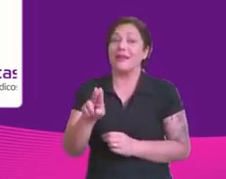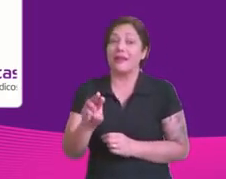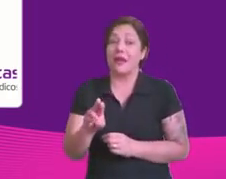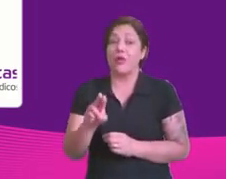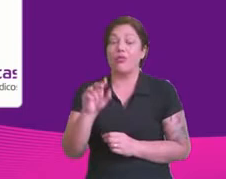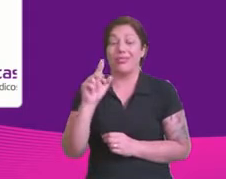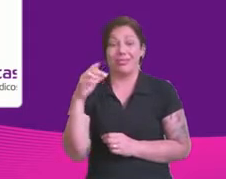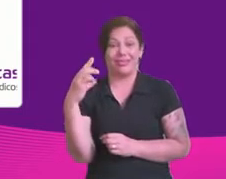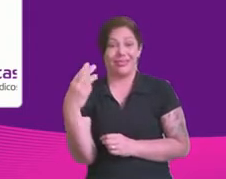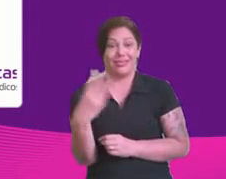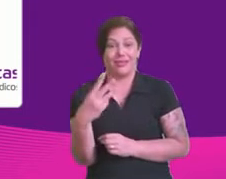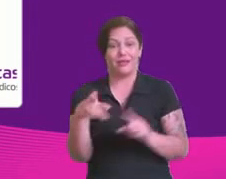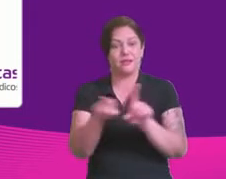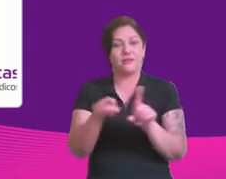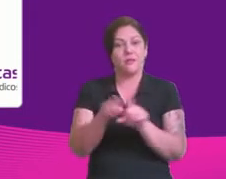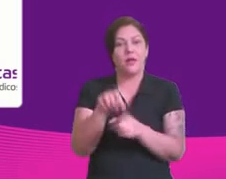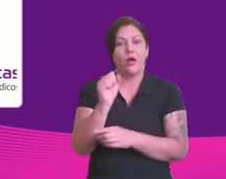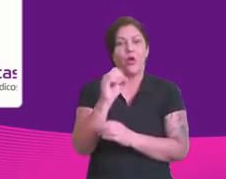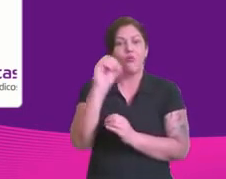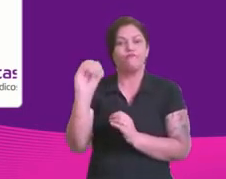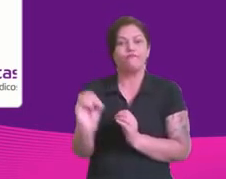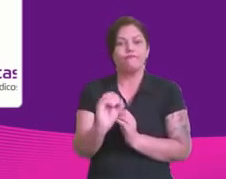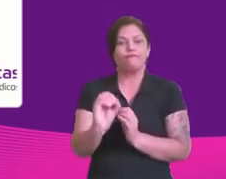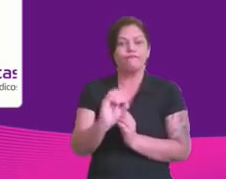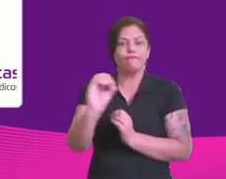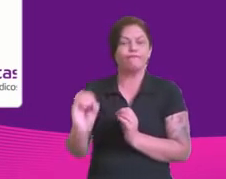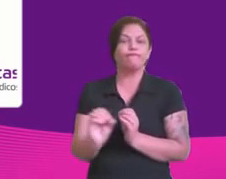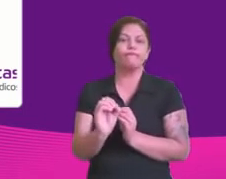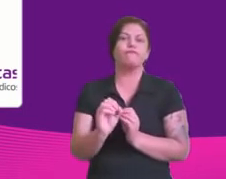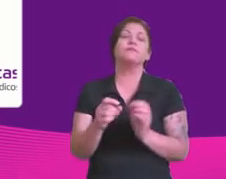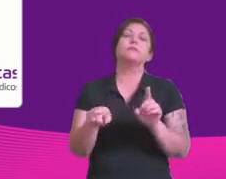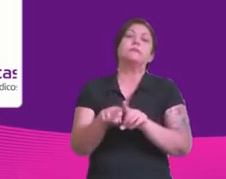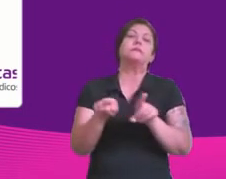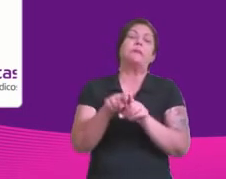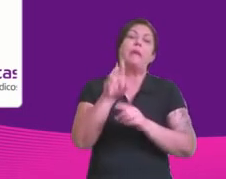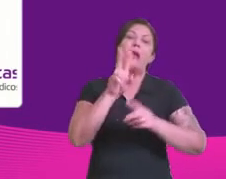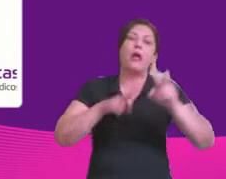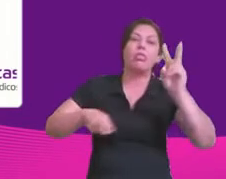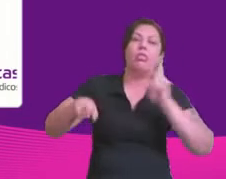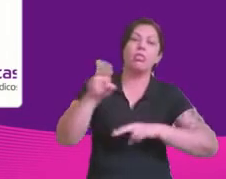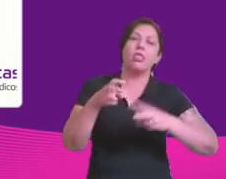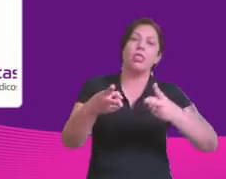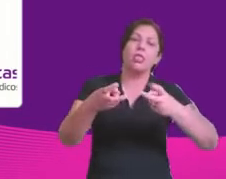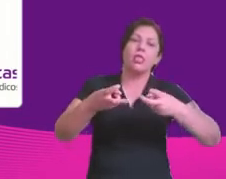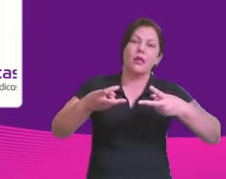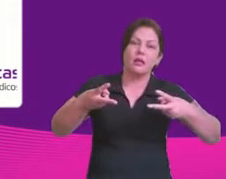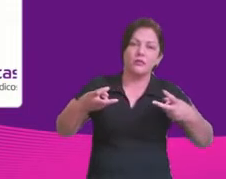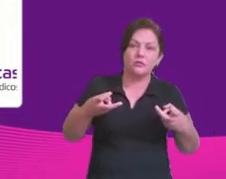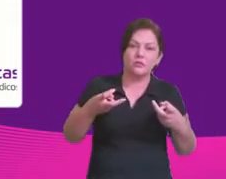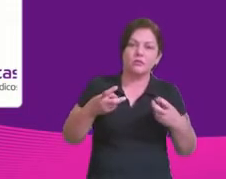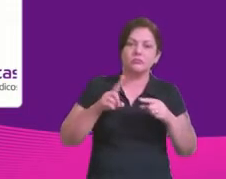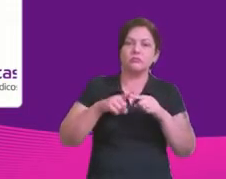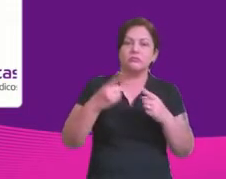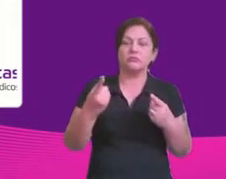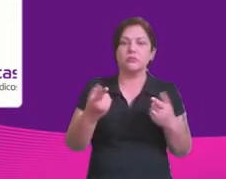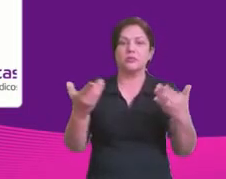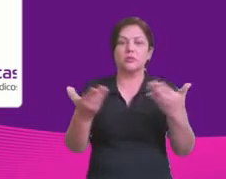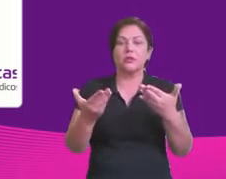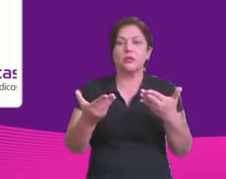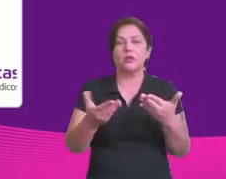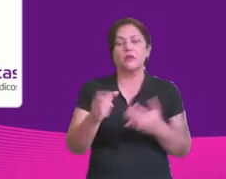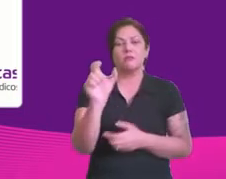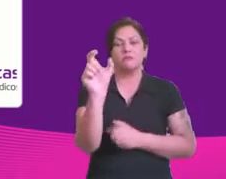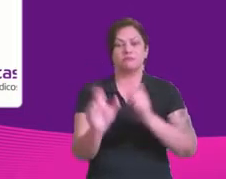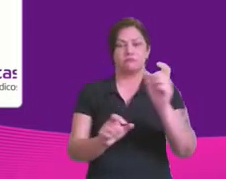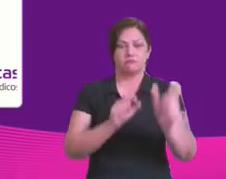8 ciclos que a gente realizou. Esse daqui é a situação atual dessa paciente após os 8 ciclos. A gente